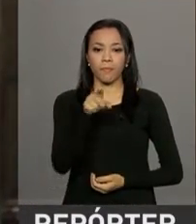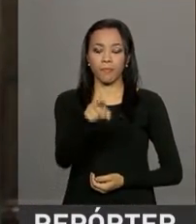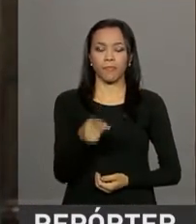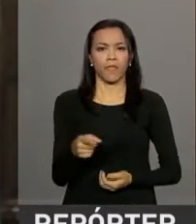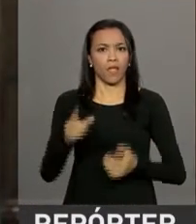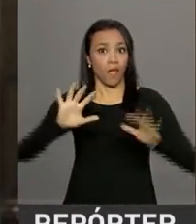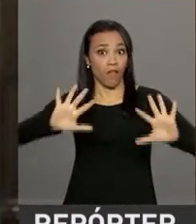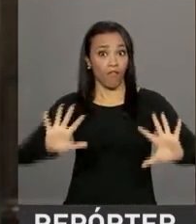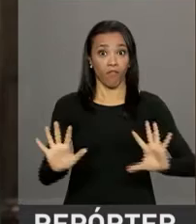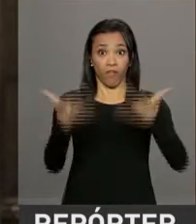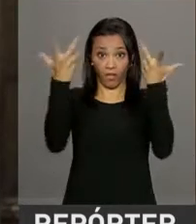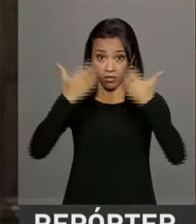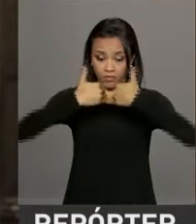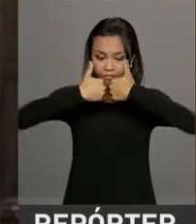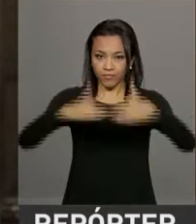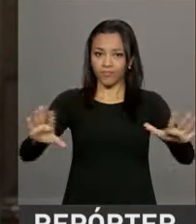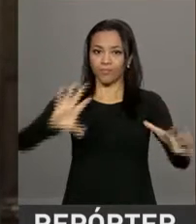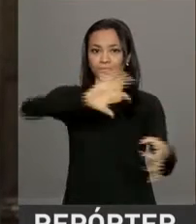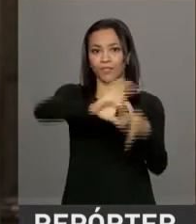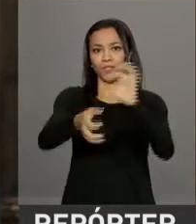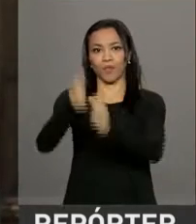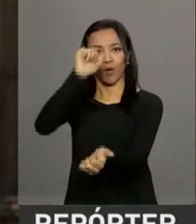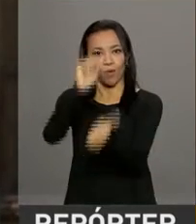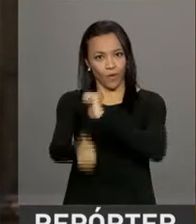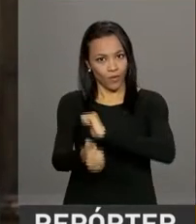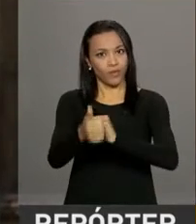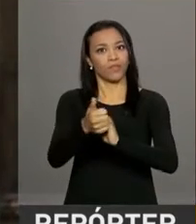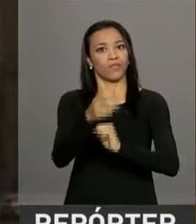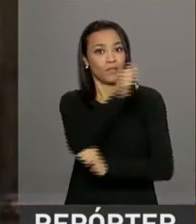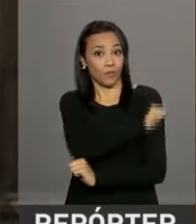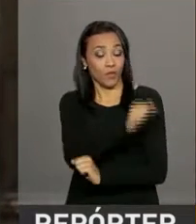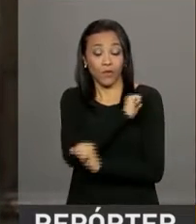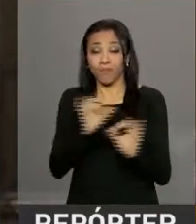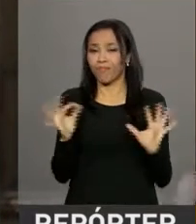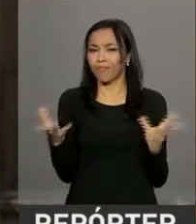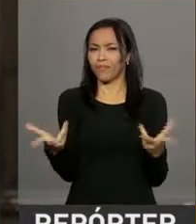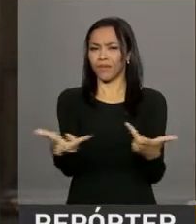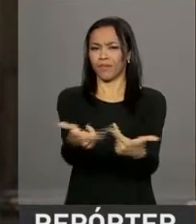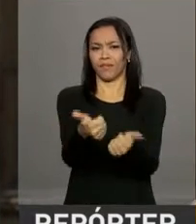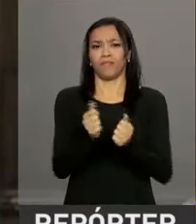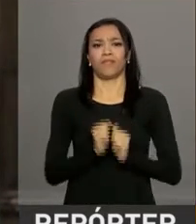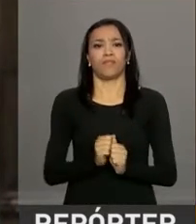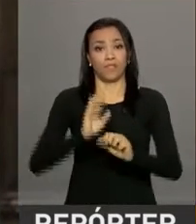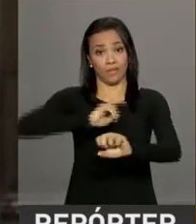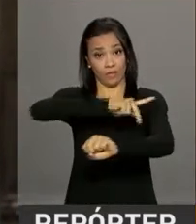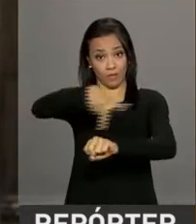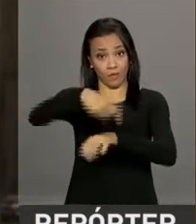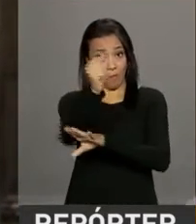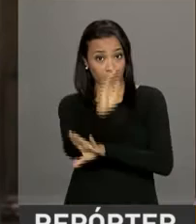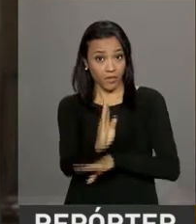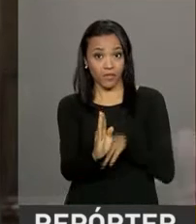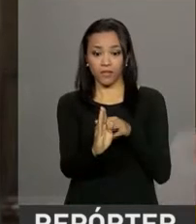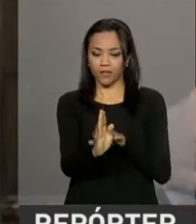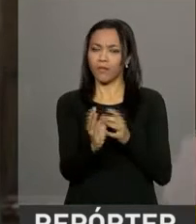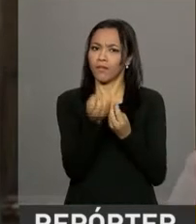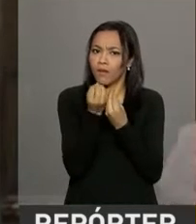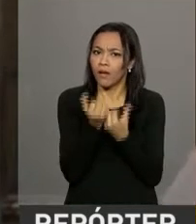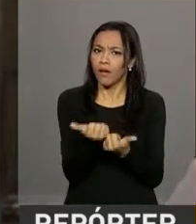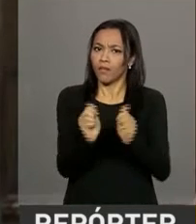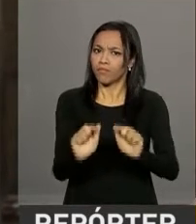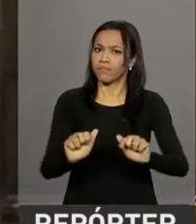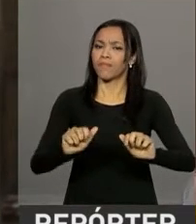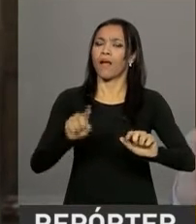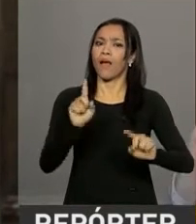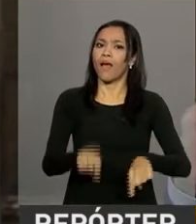a etapa inicial foi maravilhoso e pro brasil além disso o desempenho agradou bastante porque é a qual é